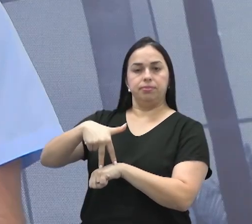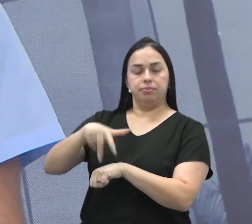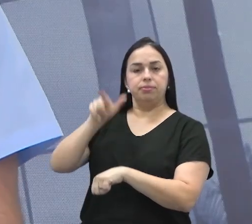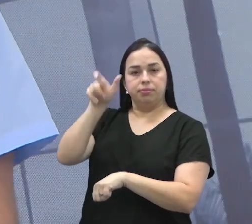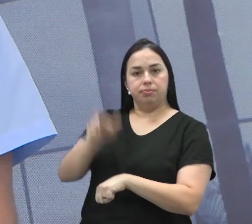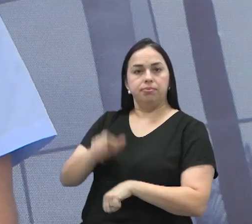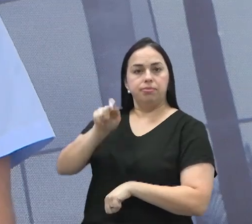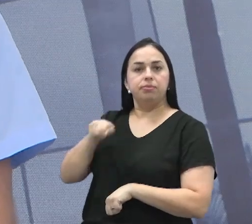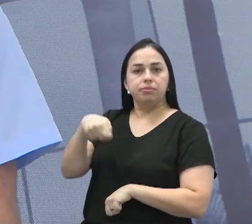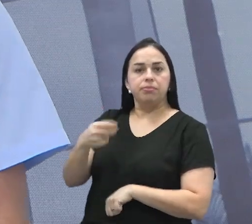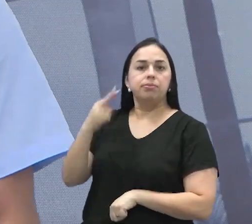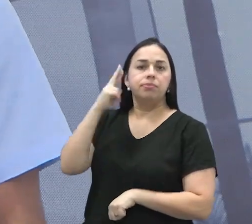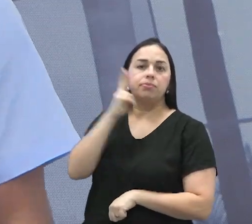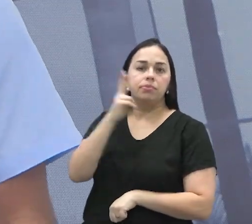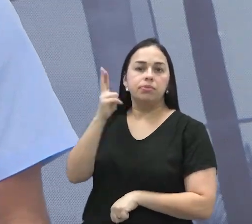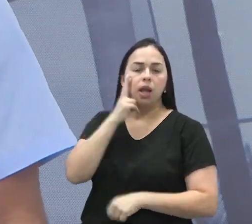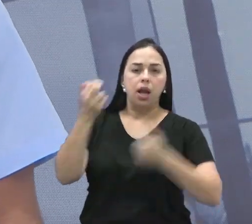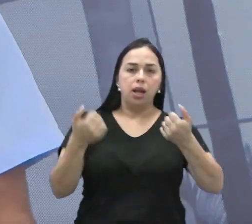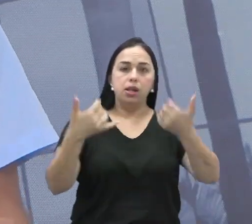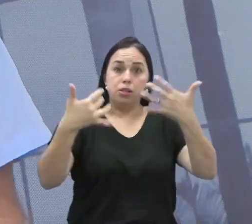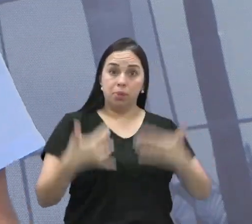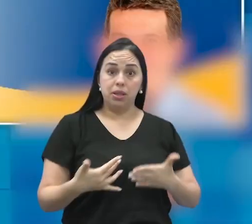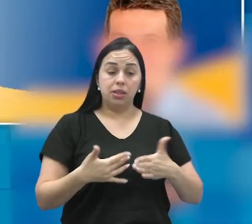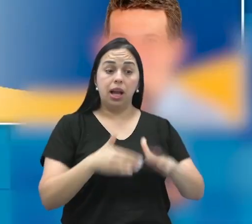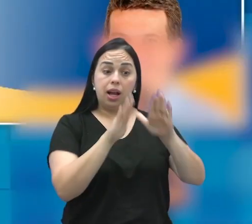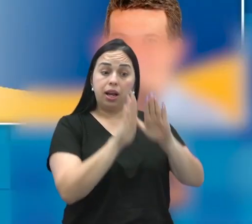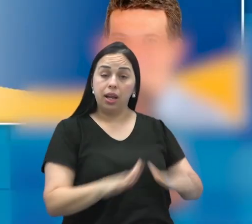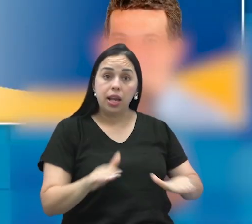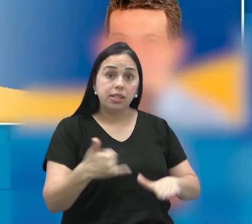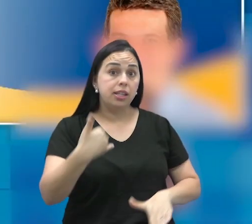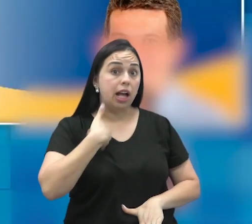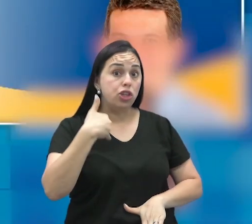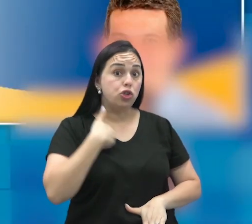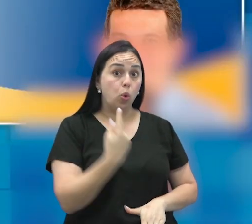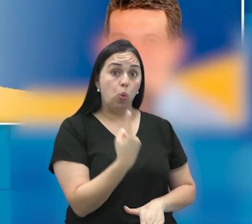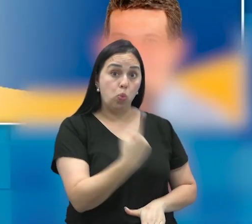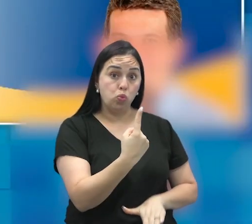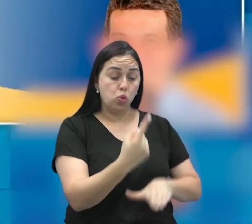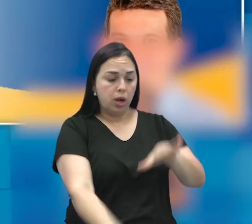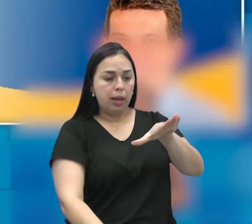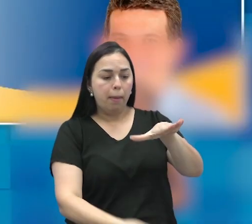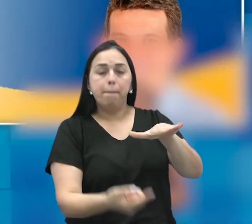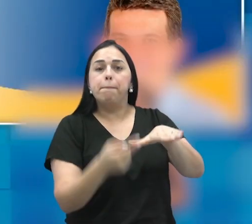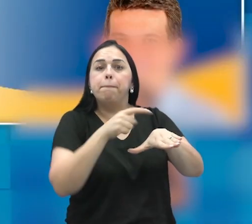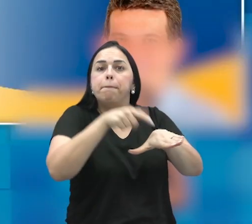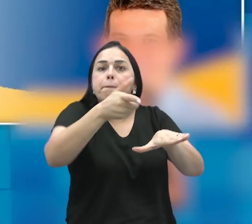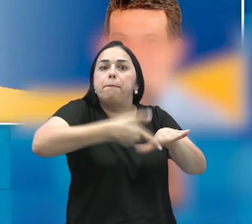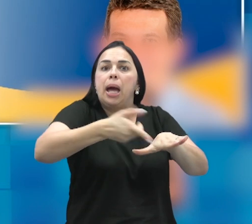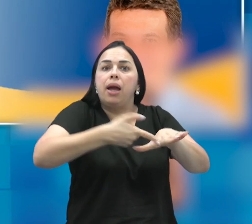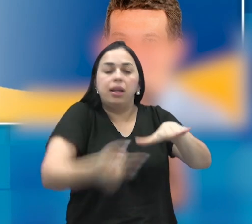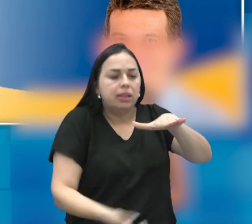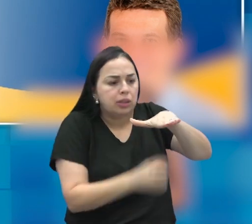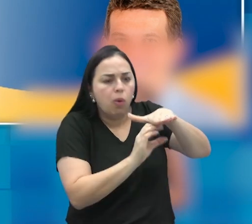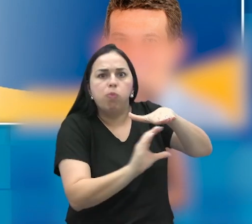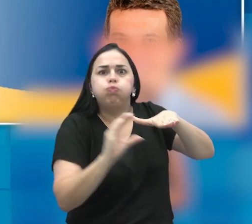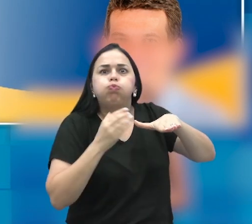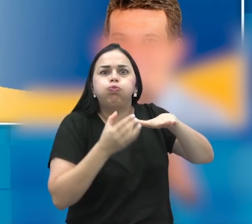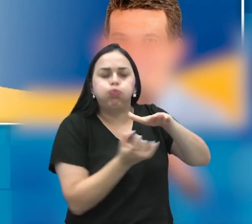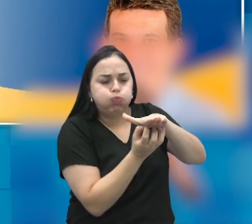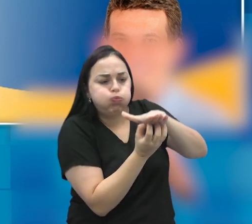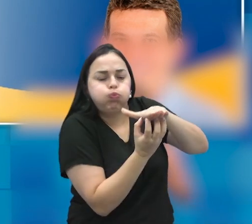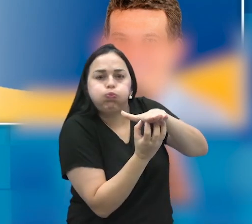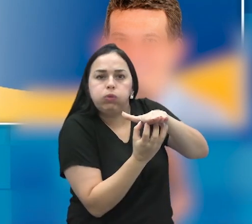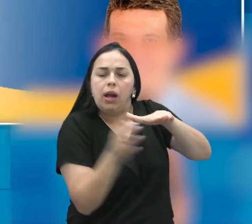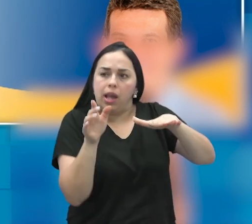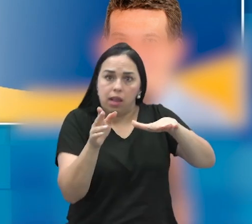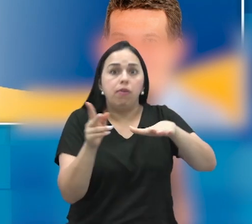Pinga-Fogo, o vereador Renato Santiago, comentou sobre o caso da criança de 1 ano que queimou o pé em uma escola da cidade. Renato alegou